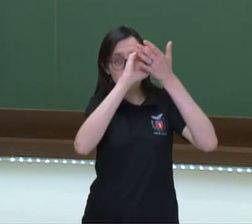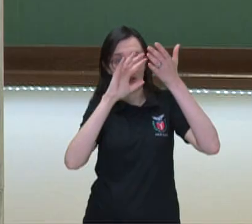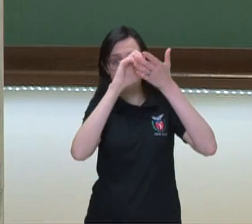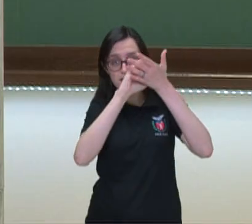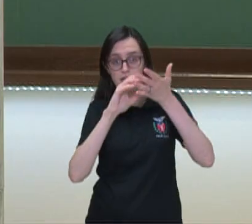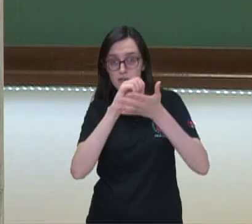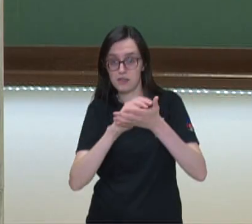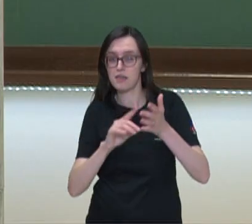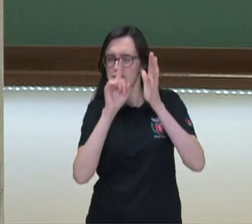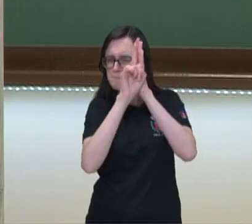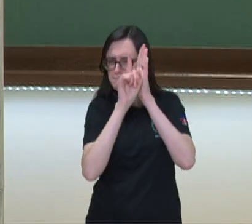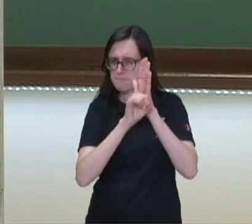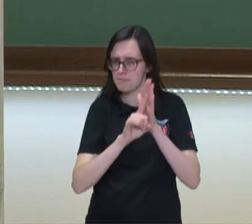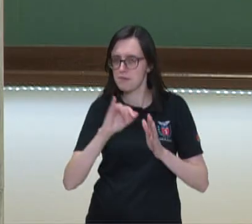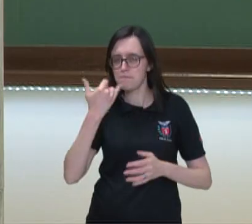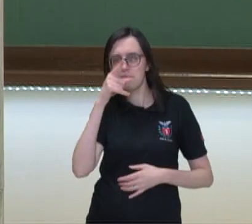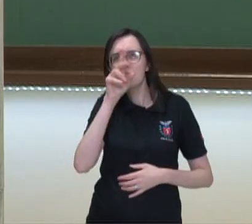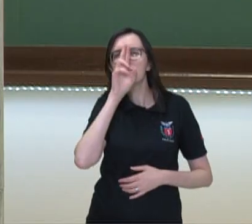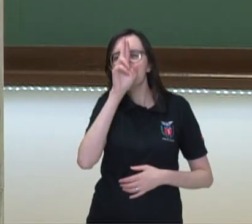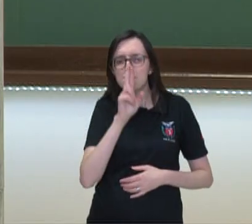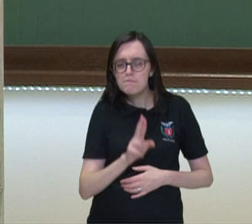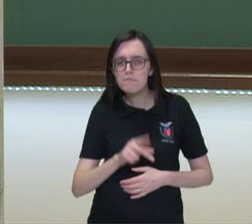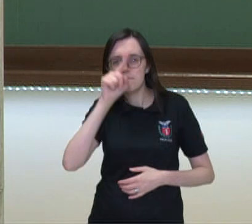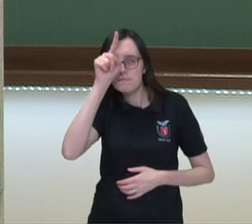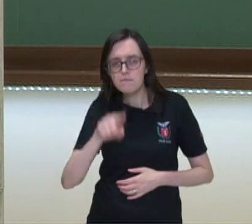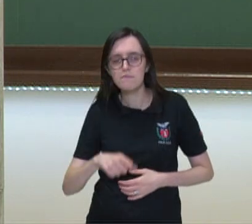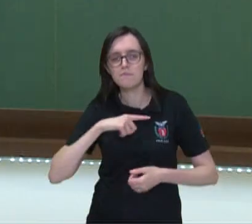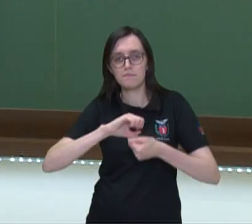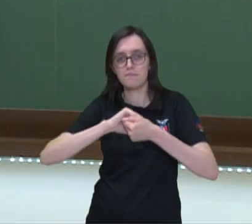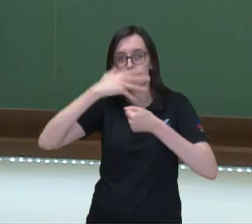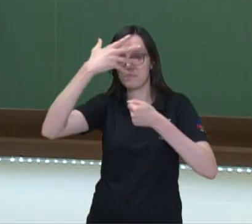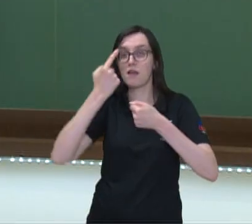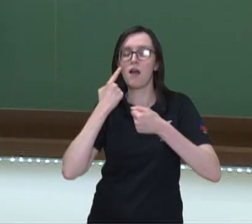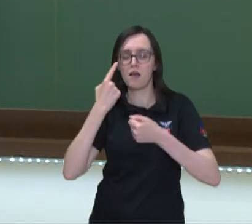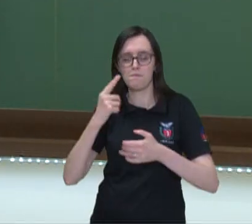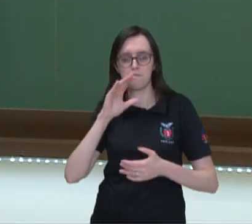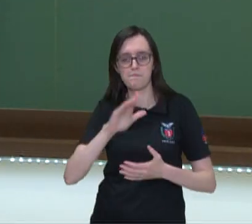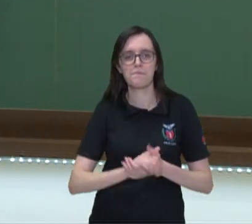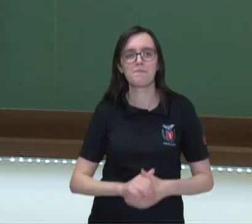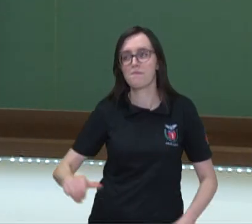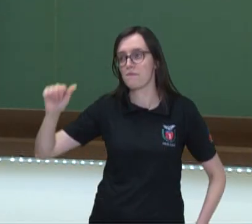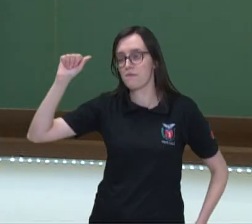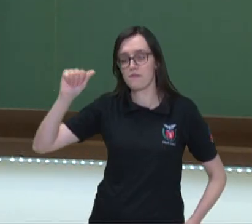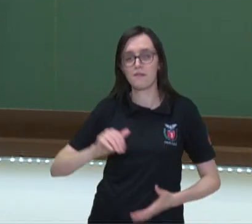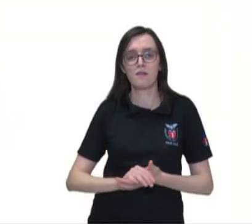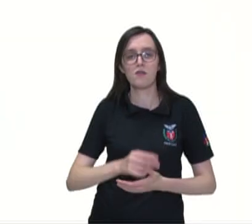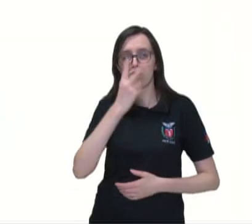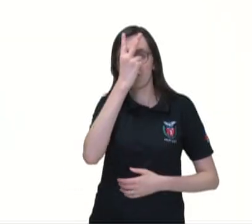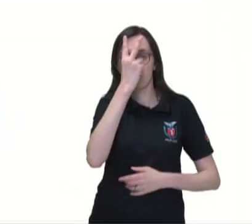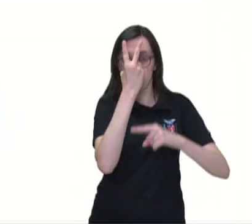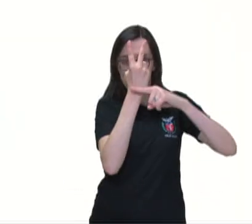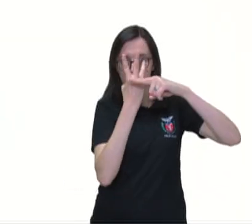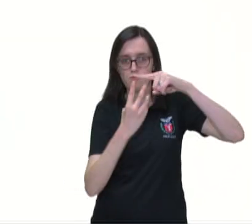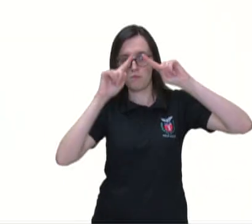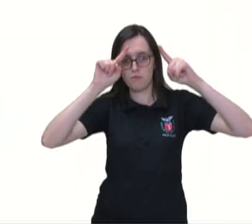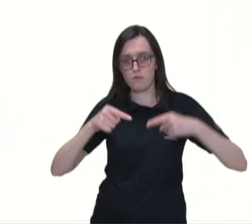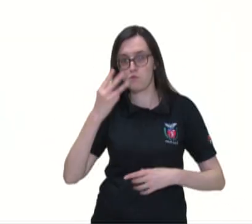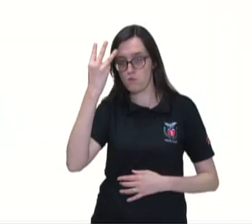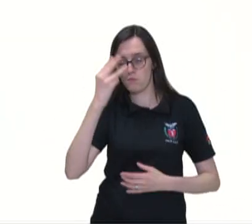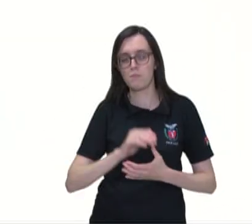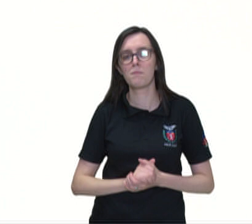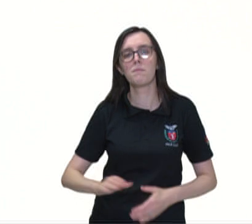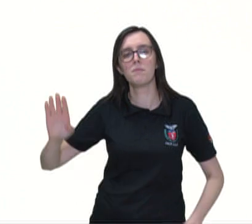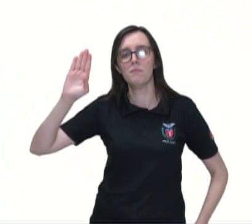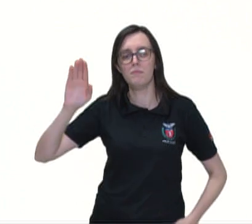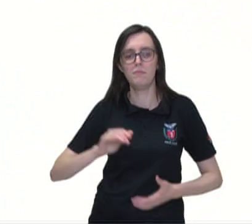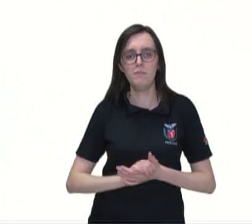certo? 3 frações elevadas a algum expoente. Vamos ver? Letra A, 2 terços elevado ao cubo. Letra B,